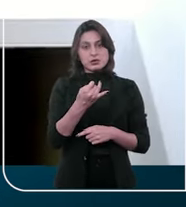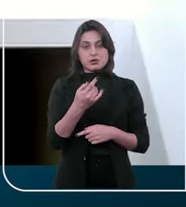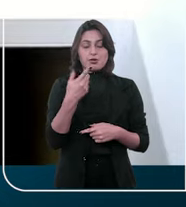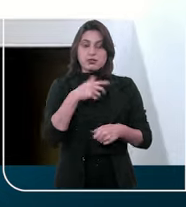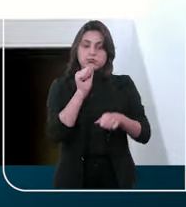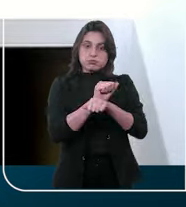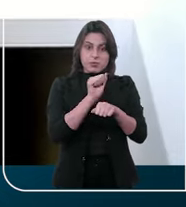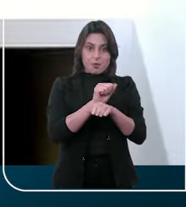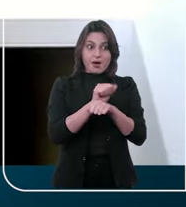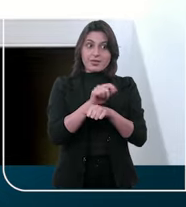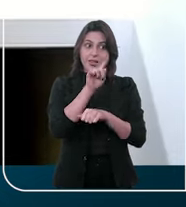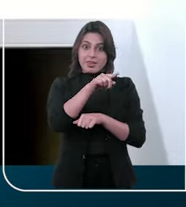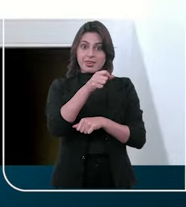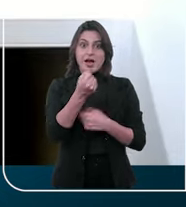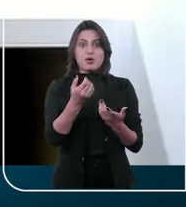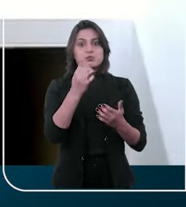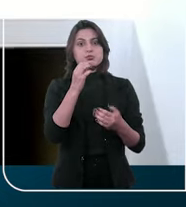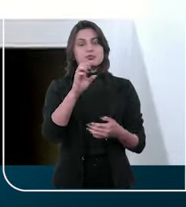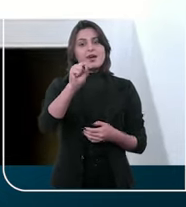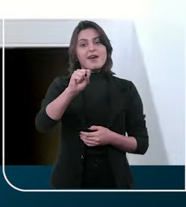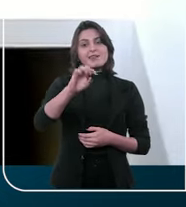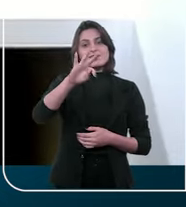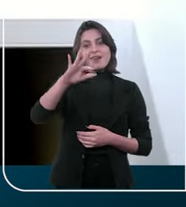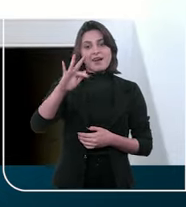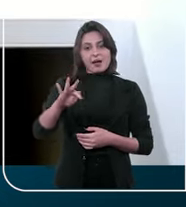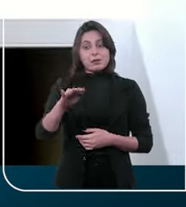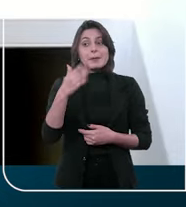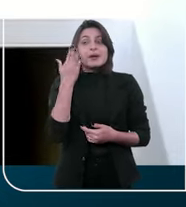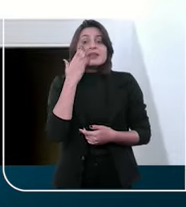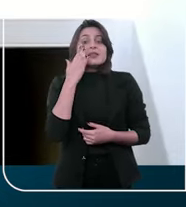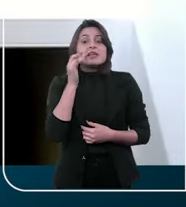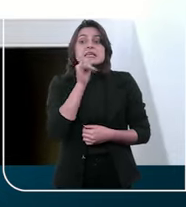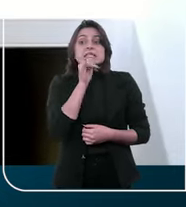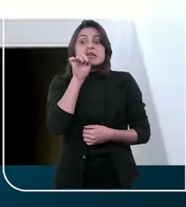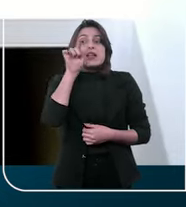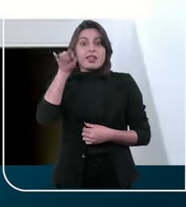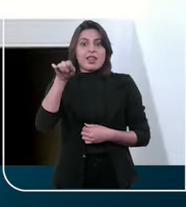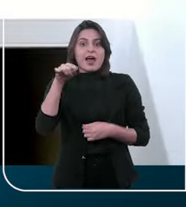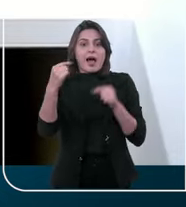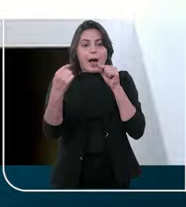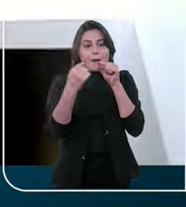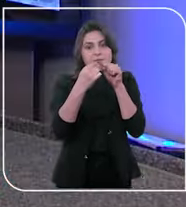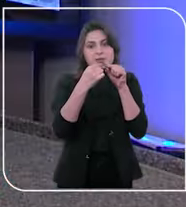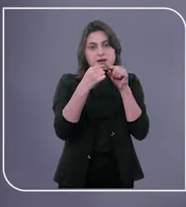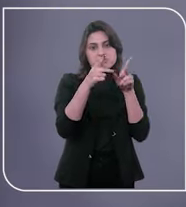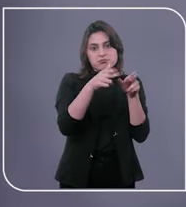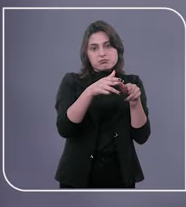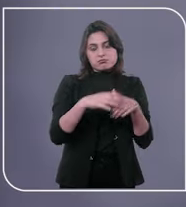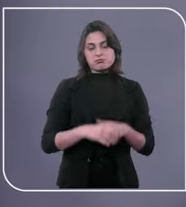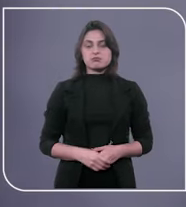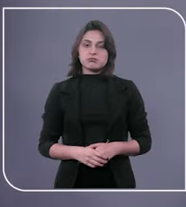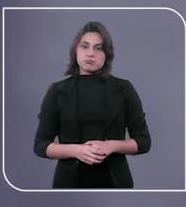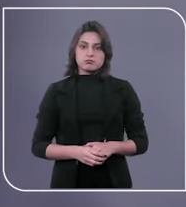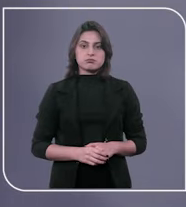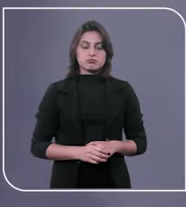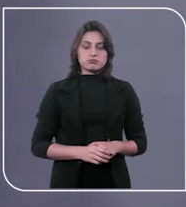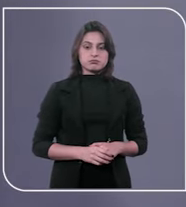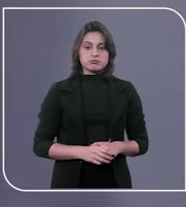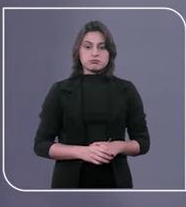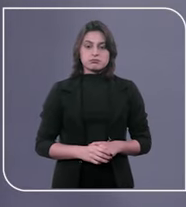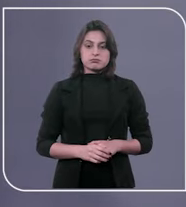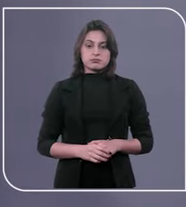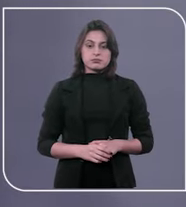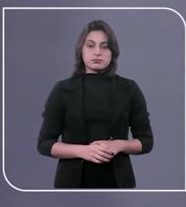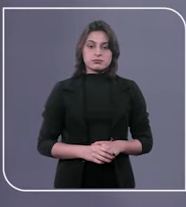para saber se essa compreensão lá da questão de ordem também vai se aplicar para esses outros cargos. Uhum. Professor Rodrigo, a